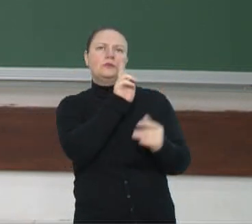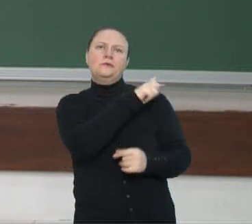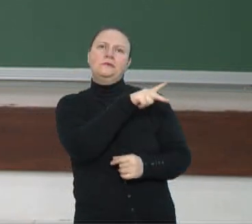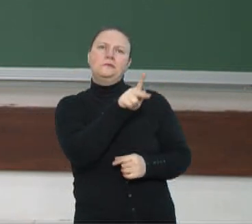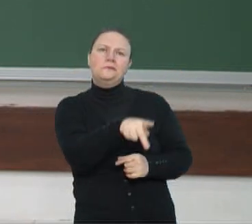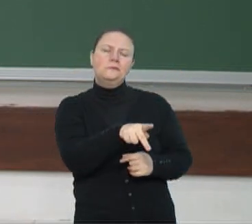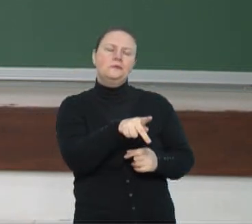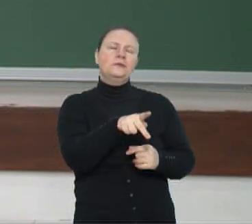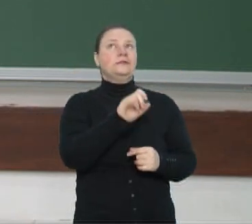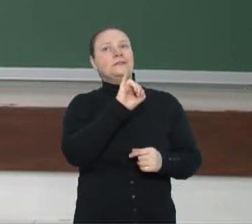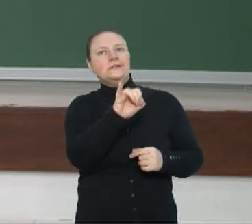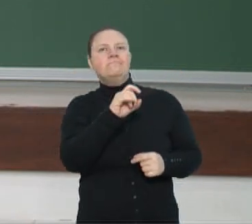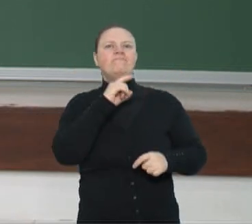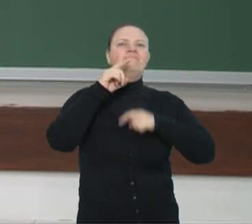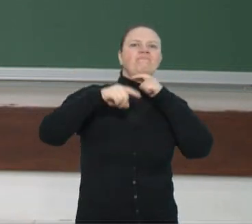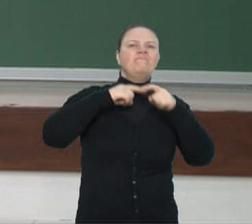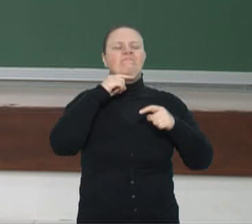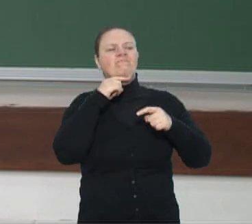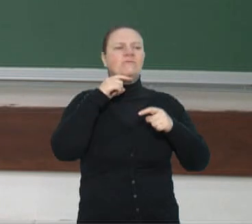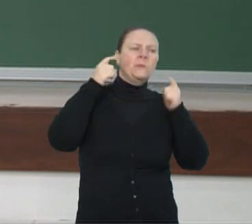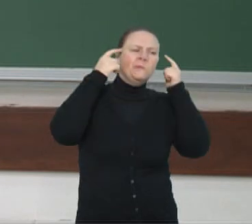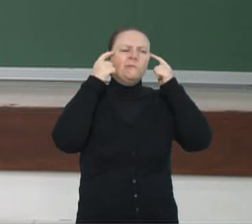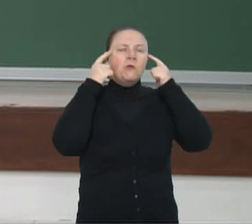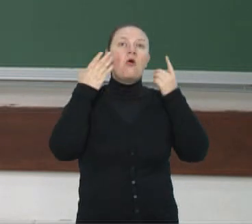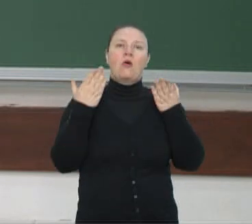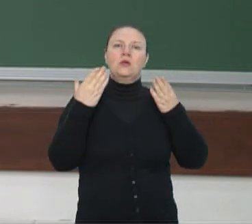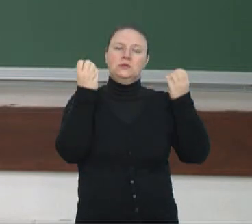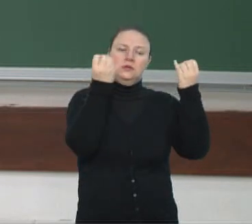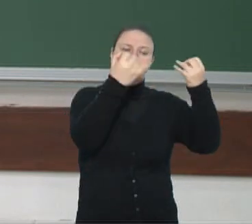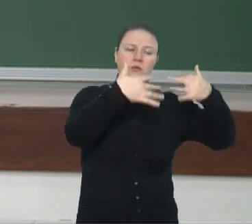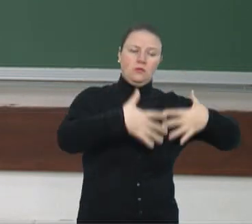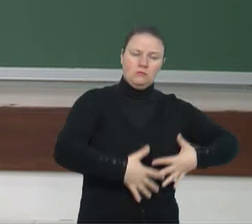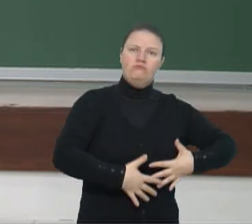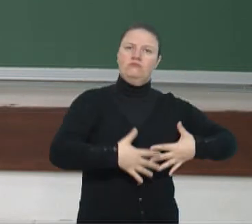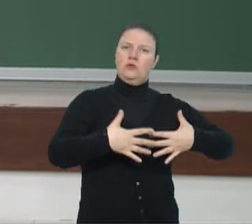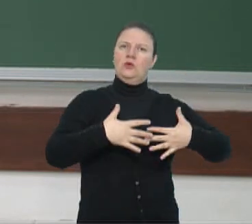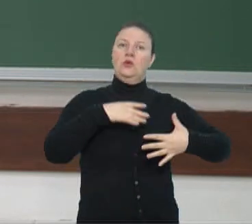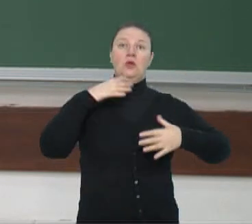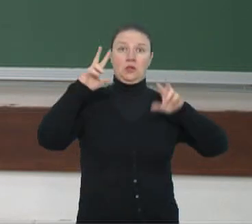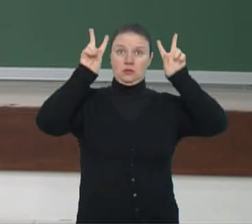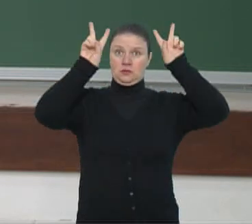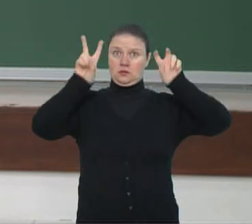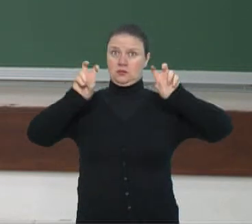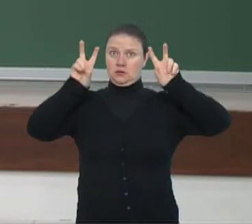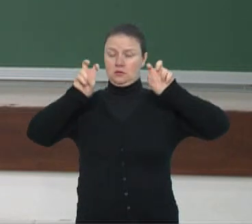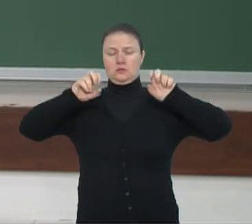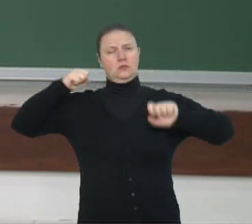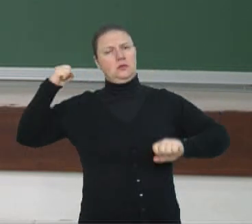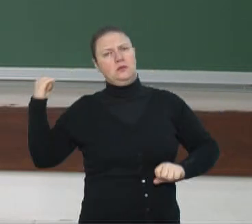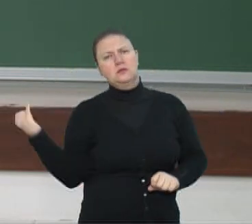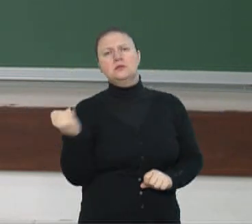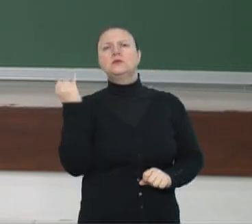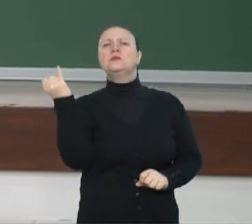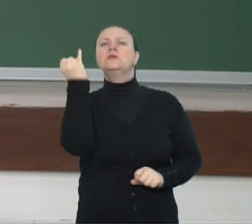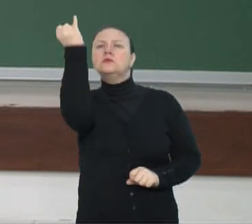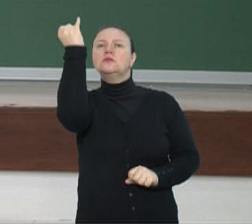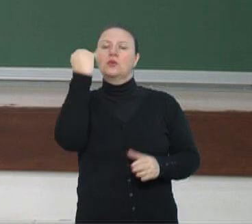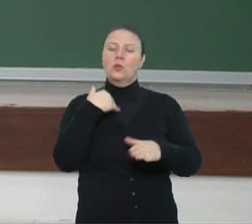maiores elucidações, explicações sobre esse assunto tão importante para a humanidade, que é esse processo